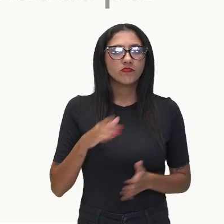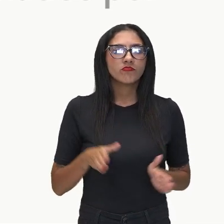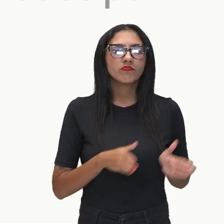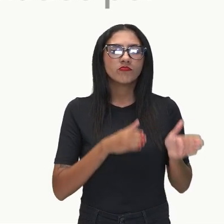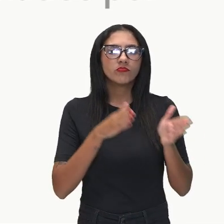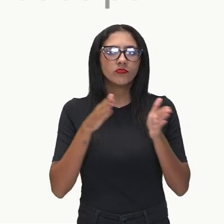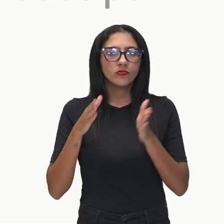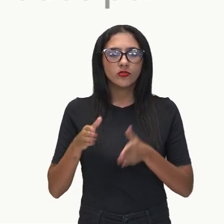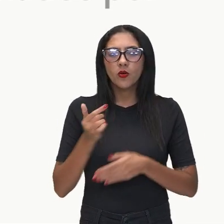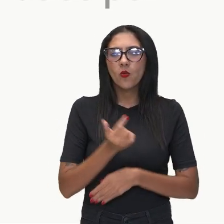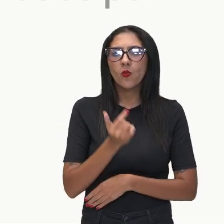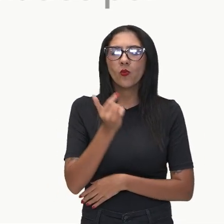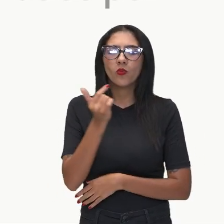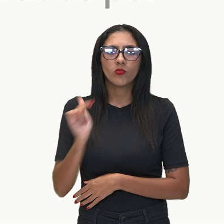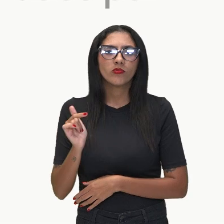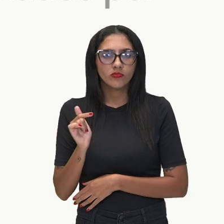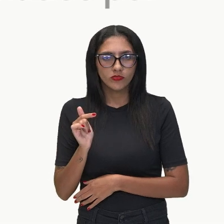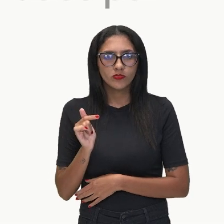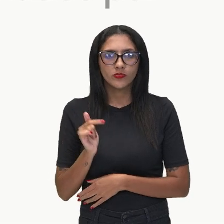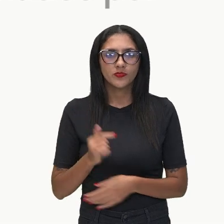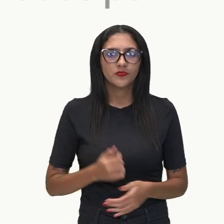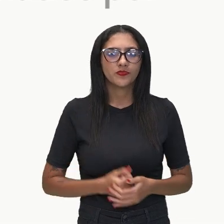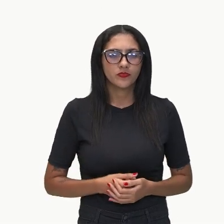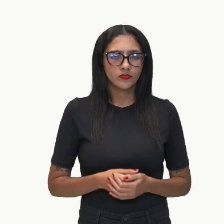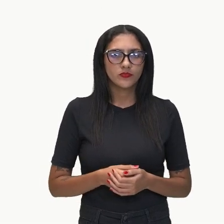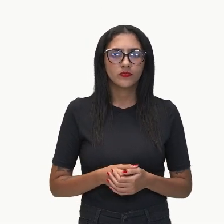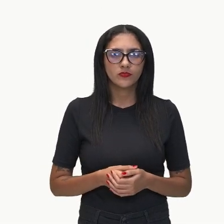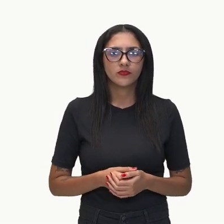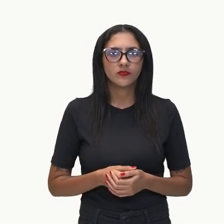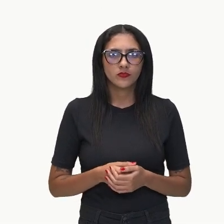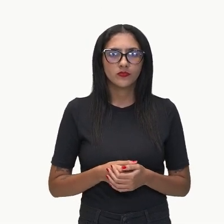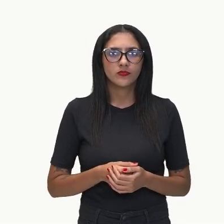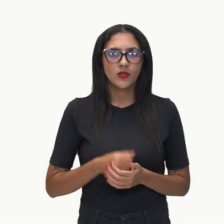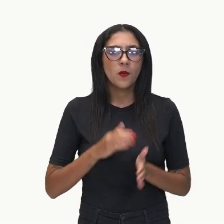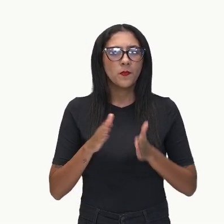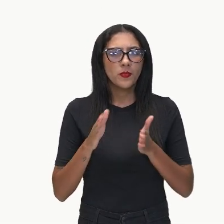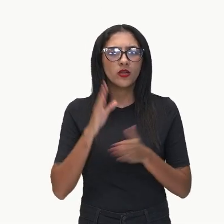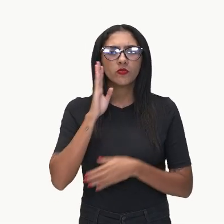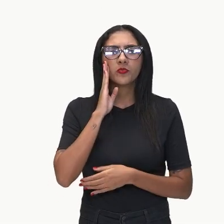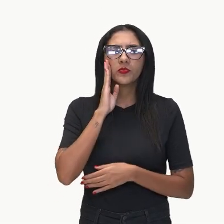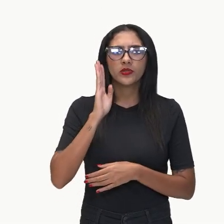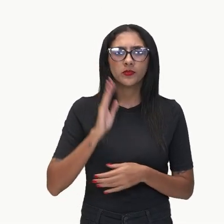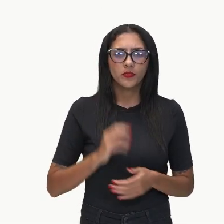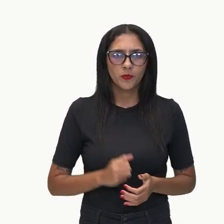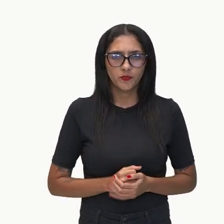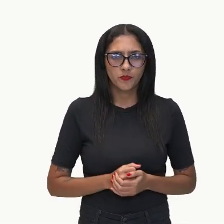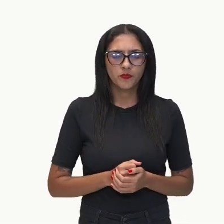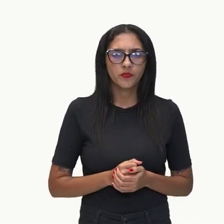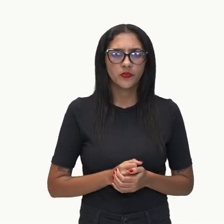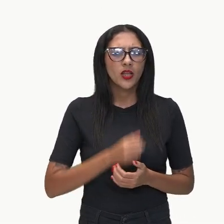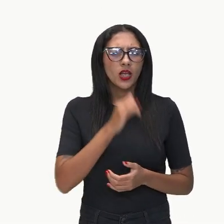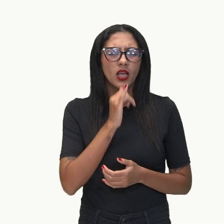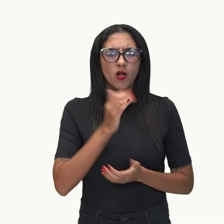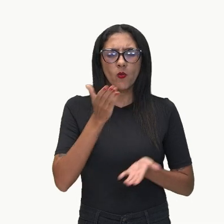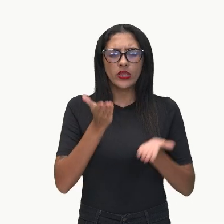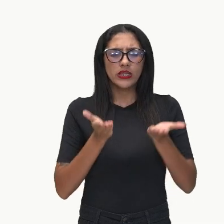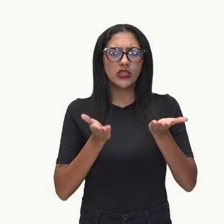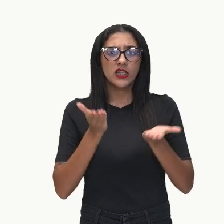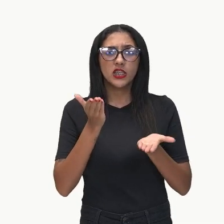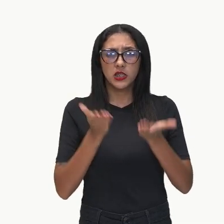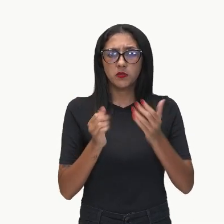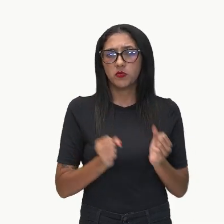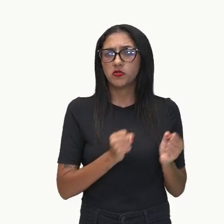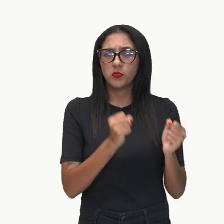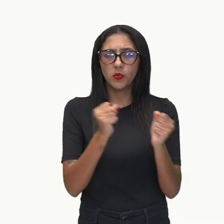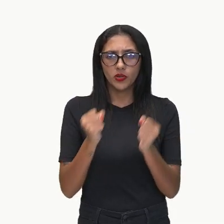ali central do conflito, né? Essa fase vai se chamar equilíbrio das forças